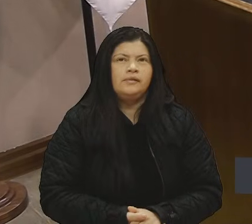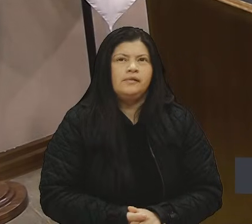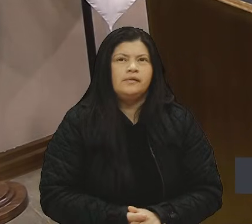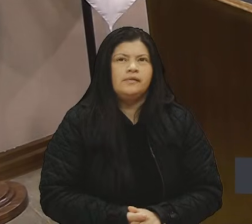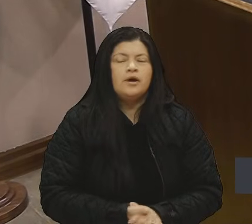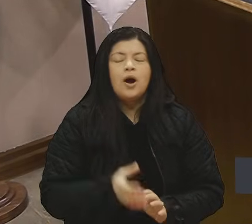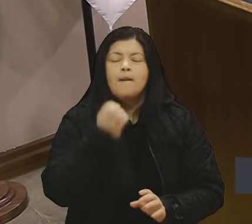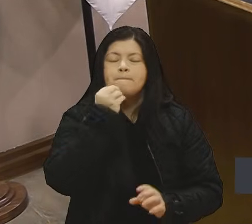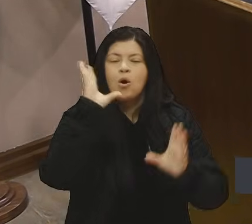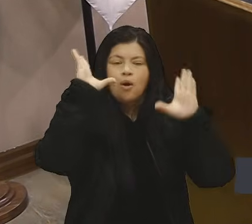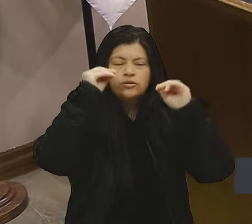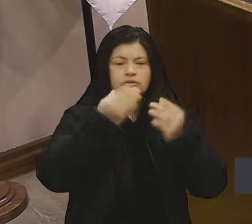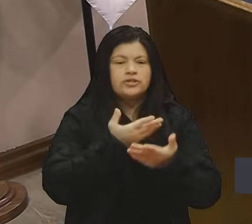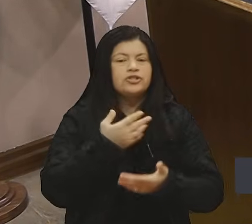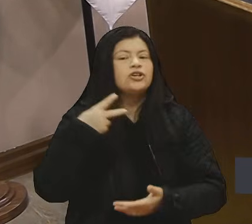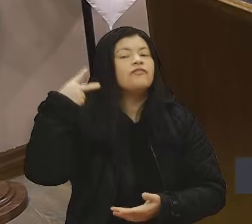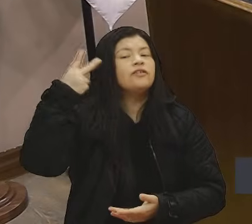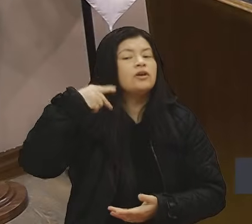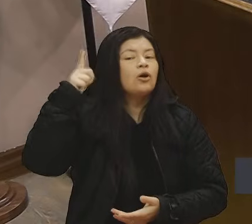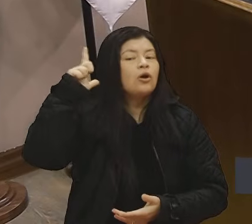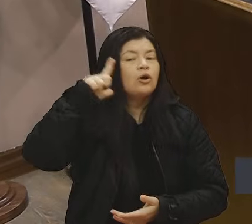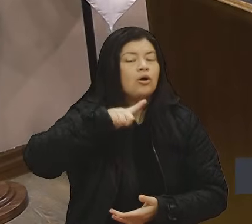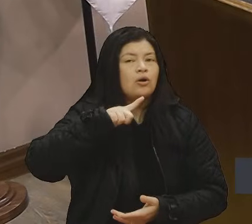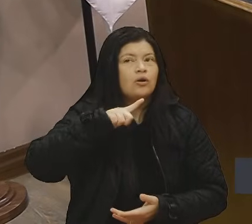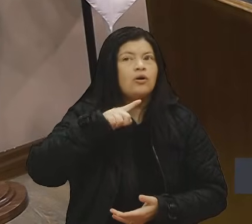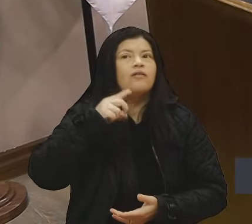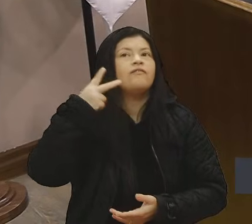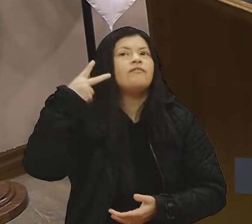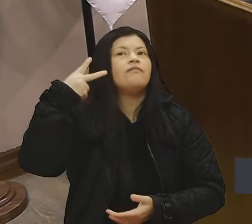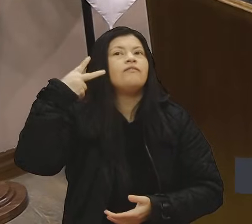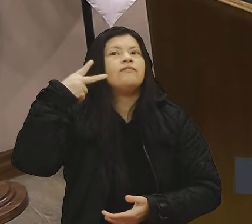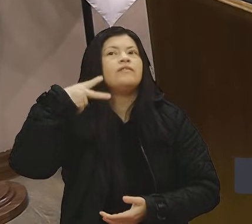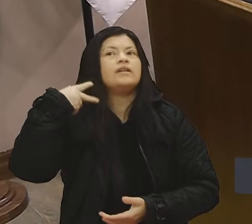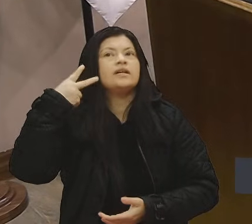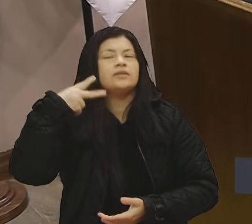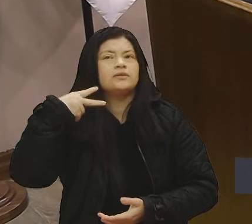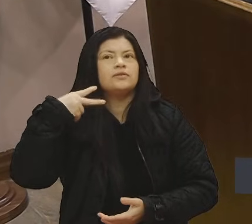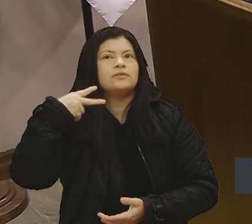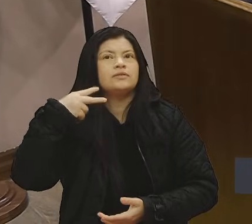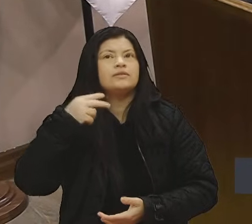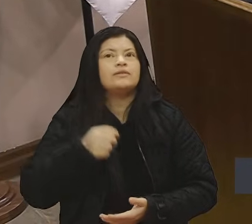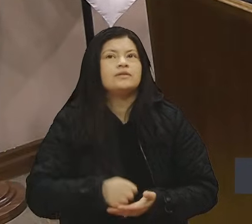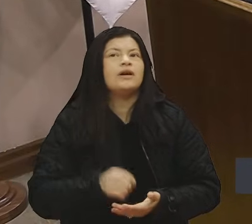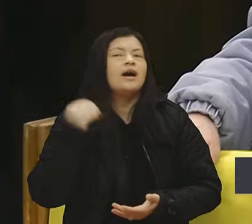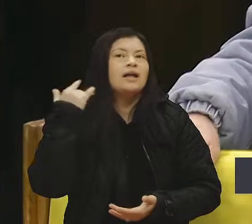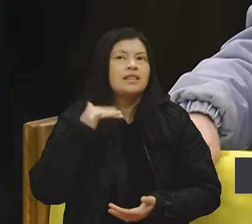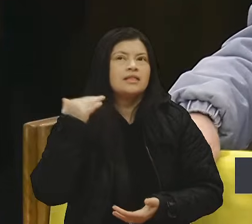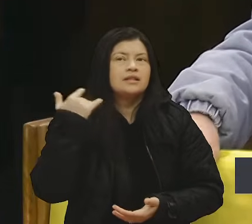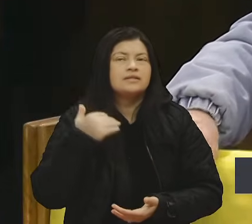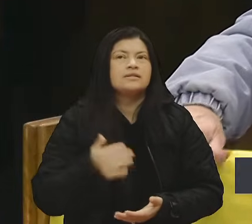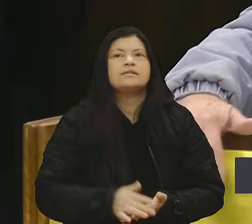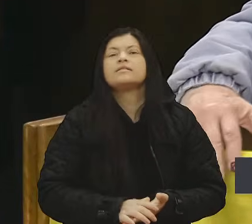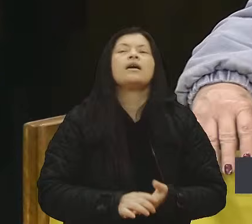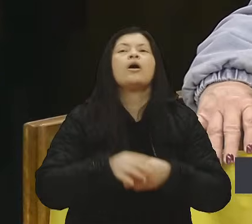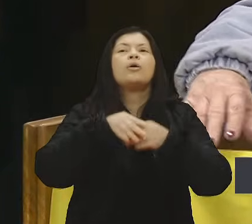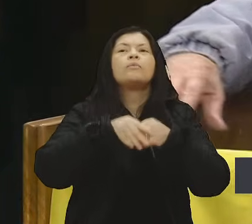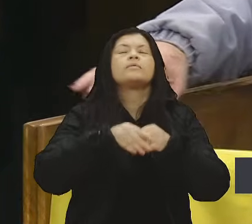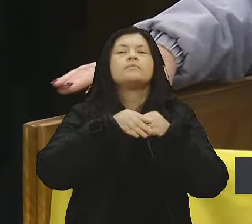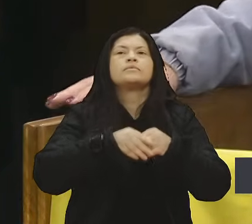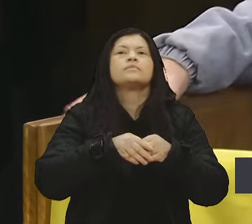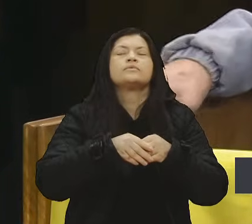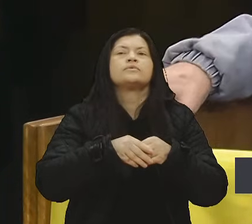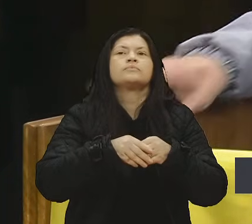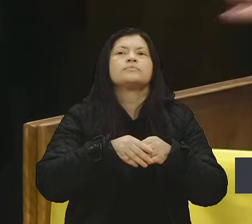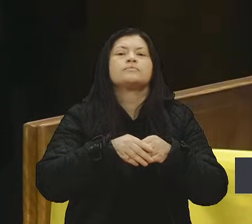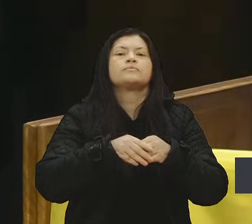Boa noite, vereador Lucas e a vereadora. Em nome dos dois, eu, Andressa, cumprimento toda